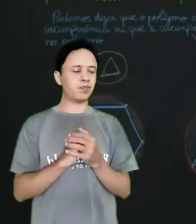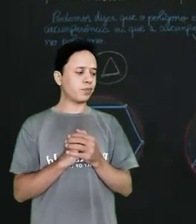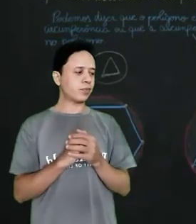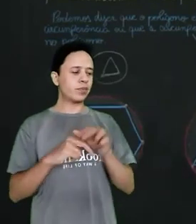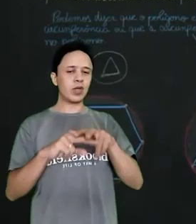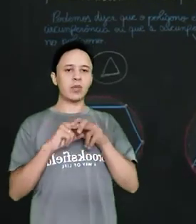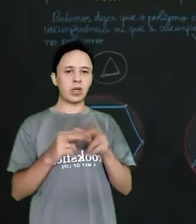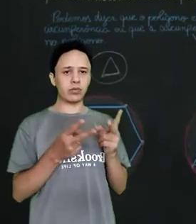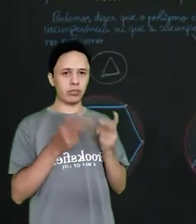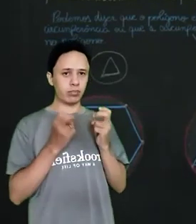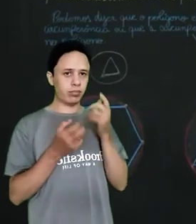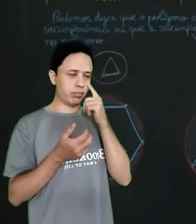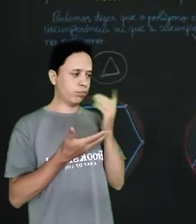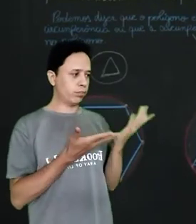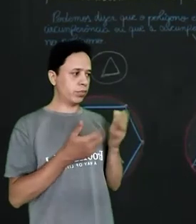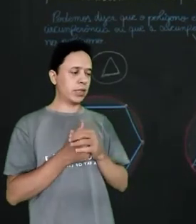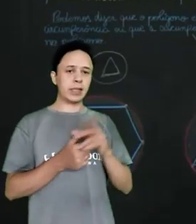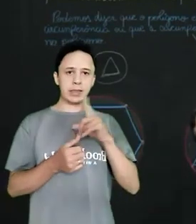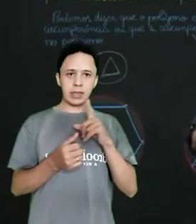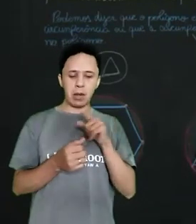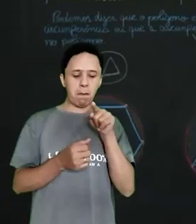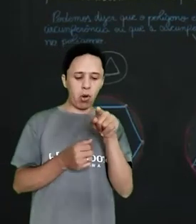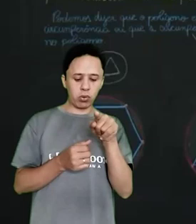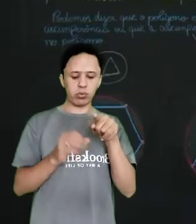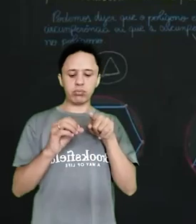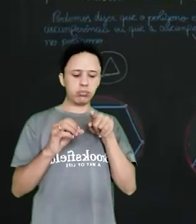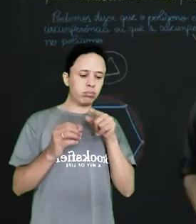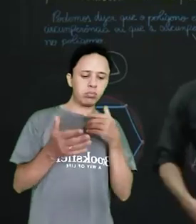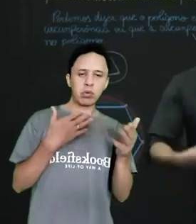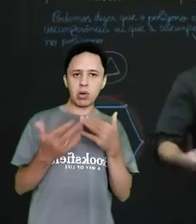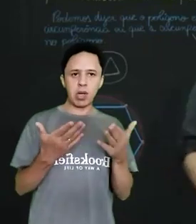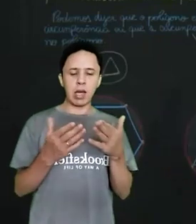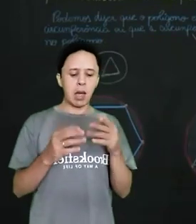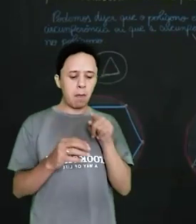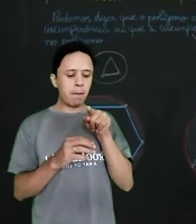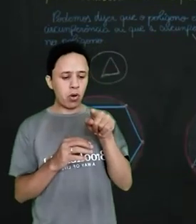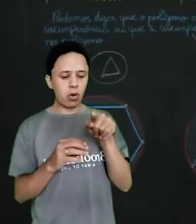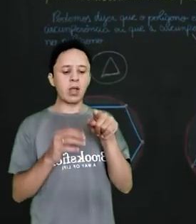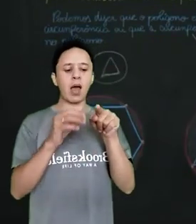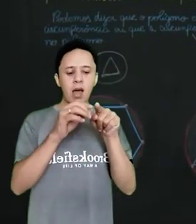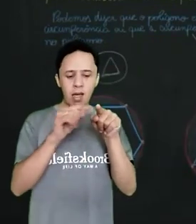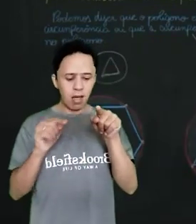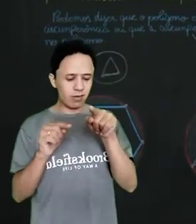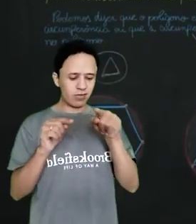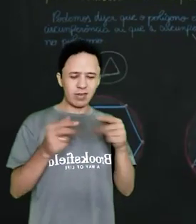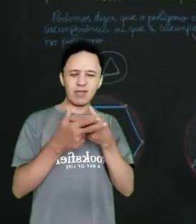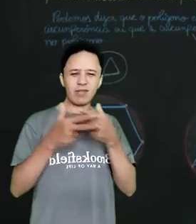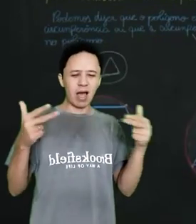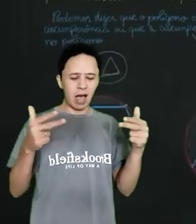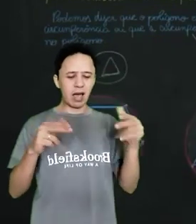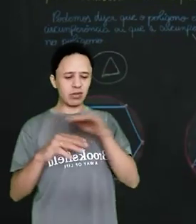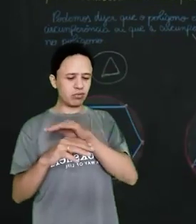vamos verificar aqui o seguinte, se eu tenho um ponto qualquer, por esse ponto nos passam infinitas